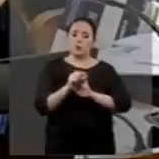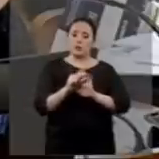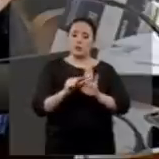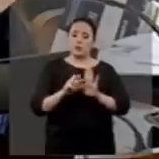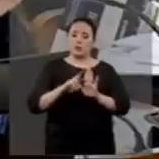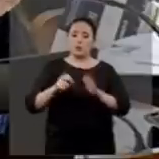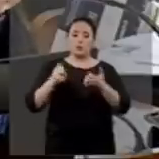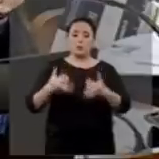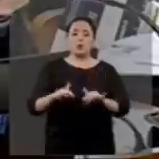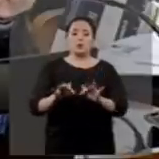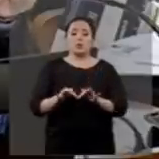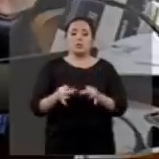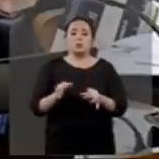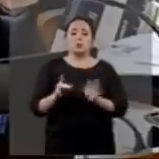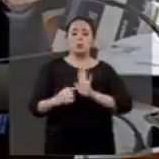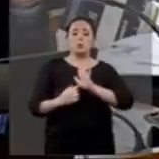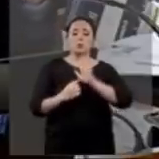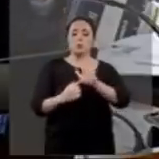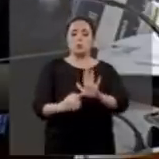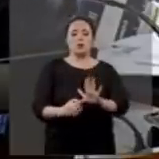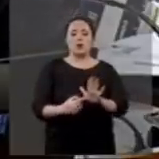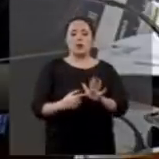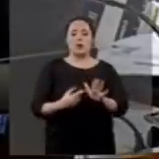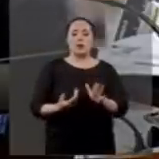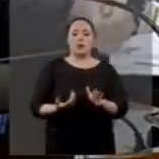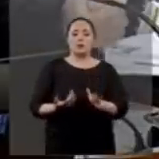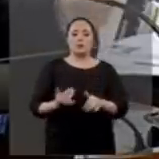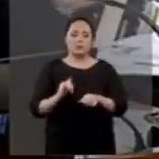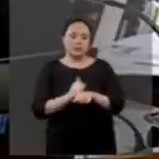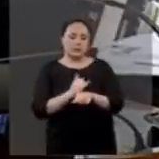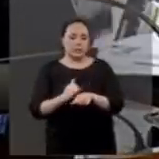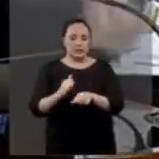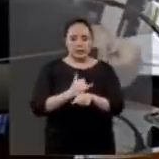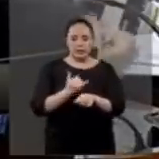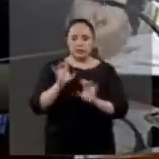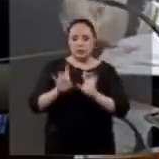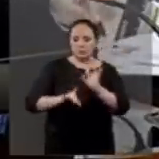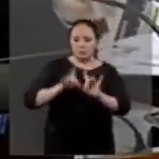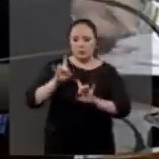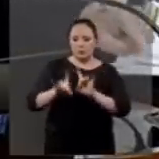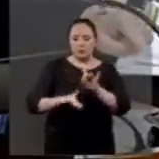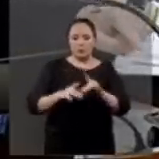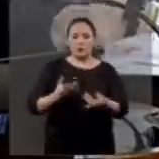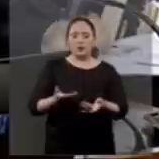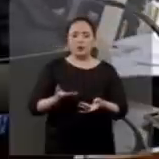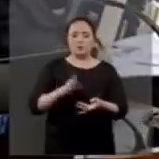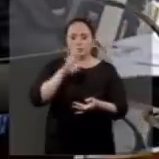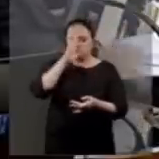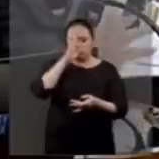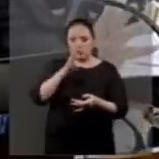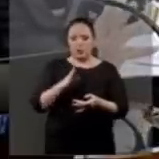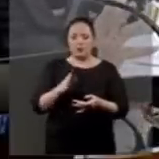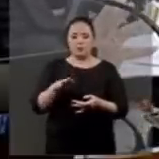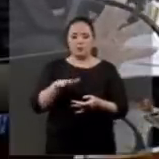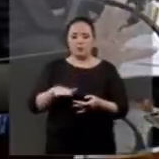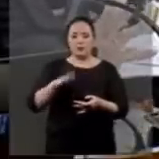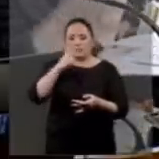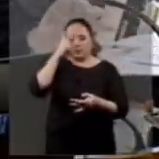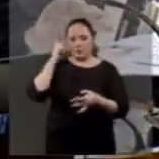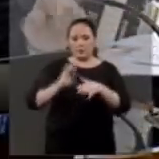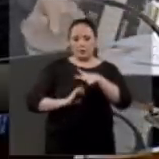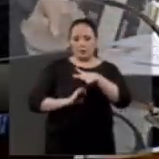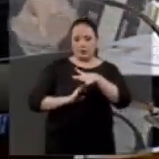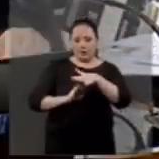pretendeu simplesmente estabelecer um mecanismo específico e direto para os